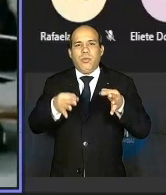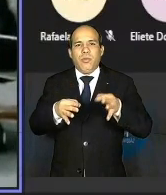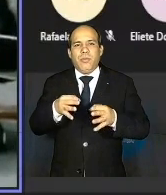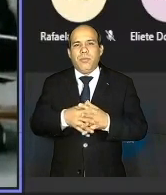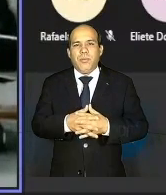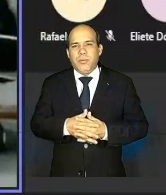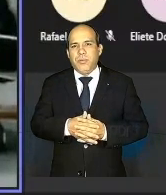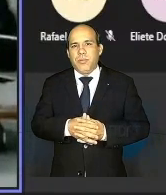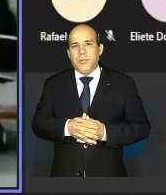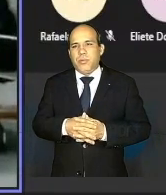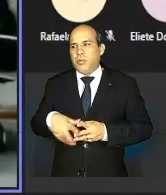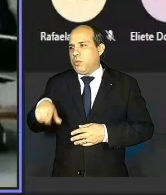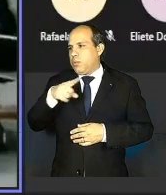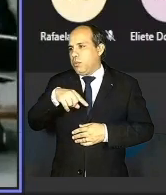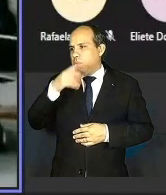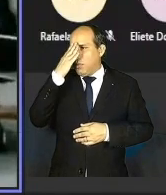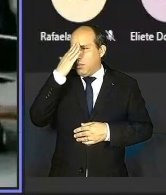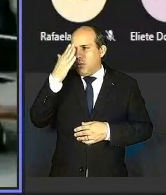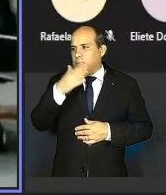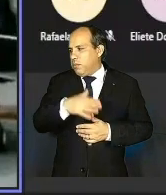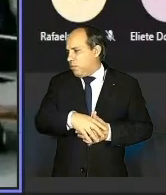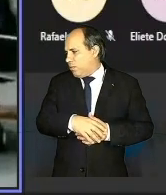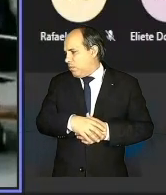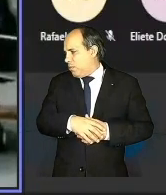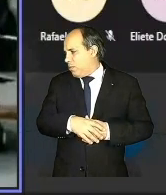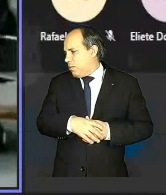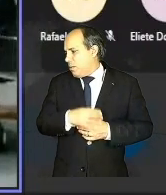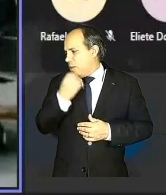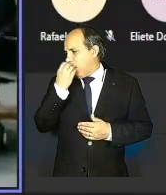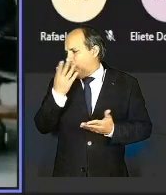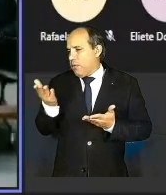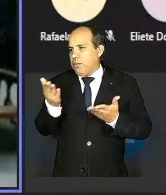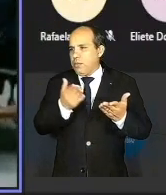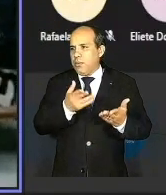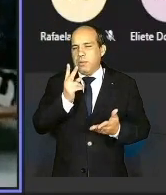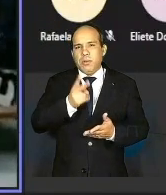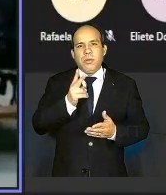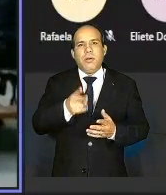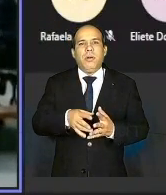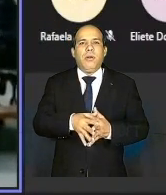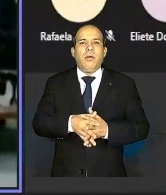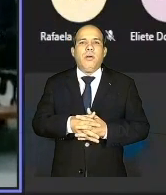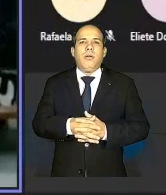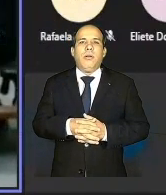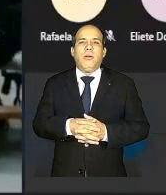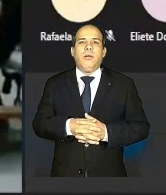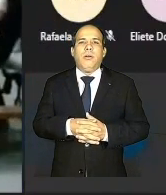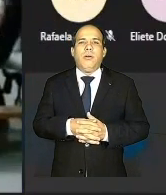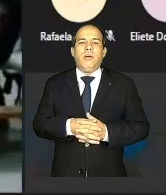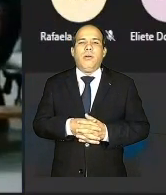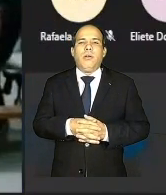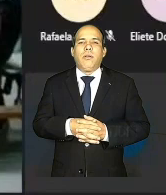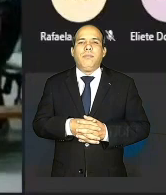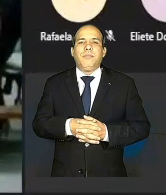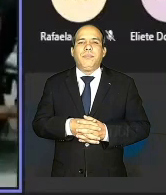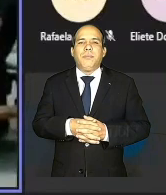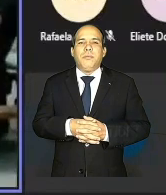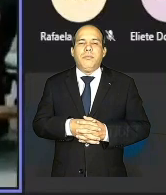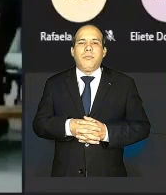uma excelente sessão, se for possível. Nós agradecemos a Vossa Excelência. Obrigada. Seja sempre bem-vinda. Obrigada.